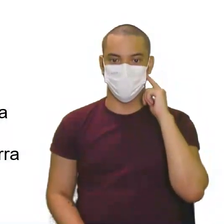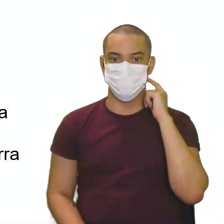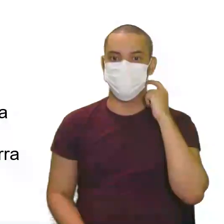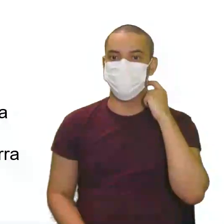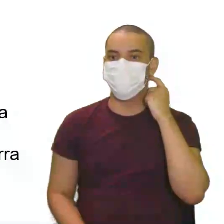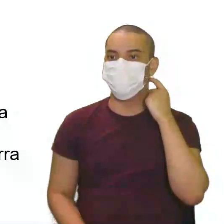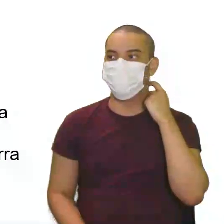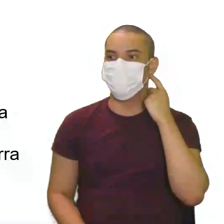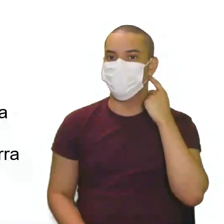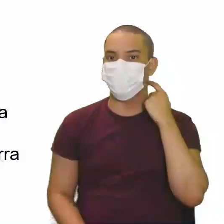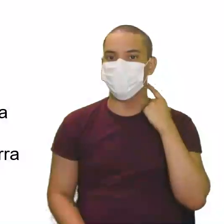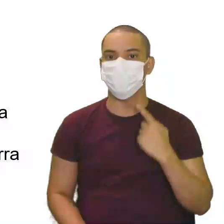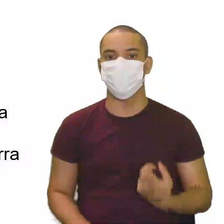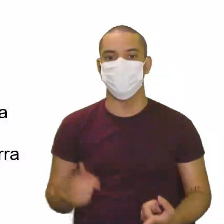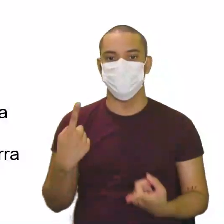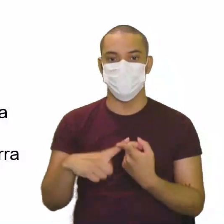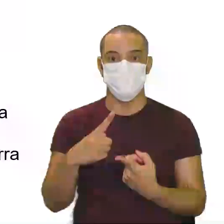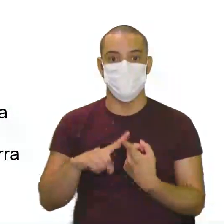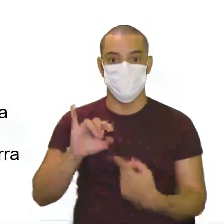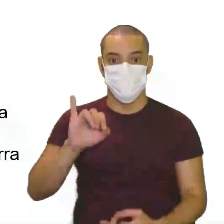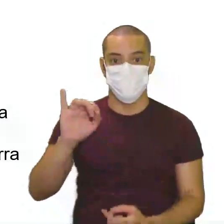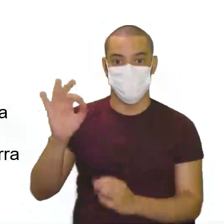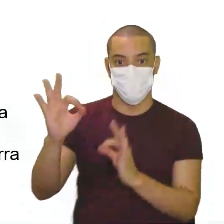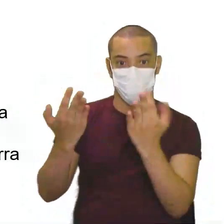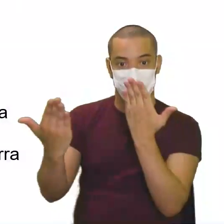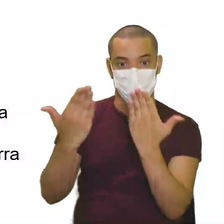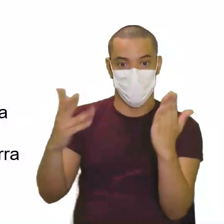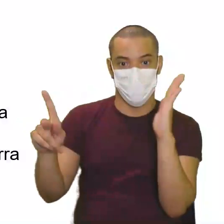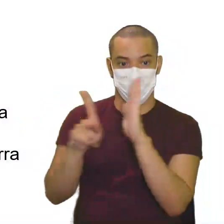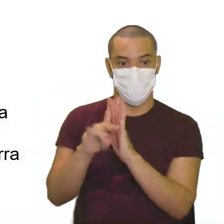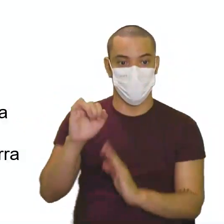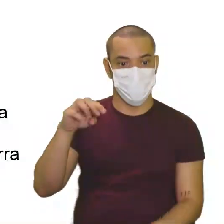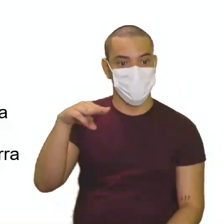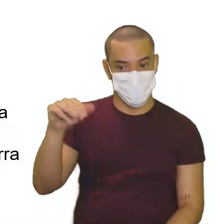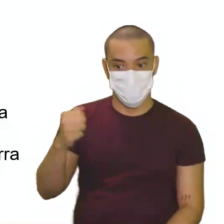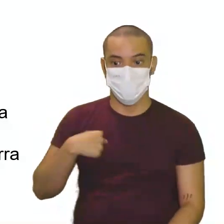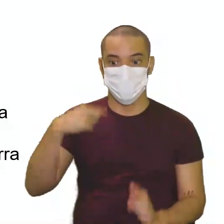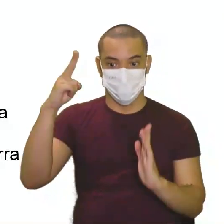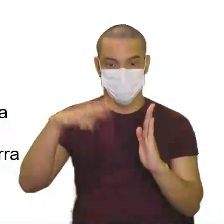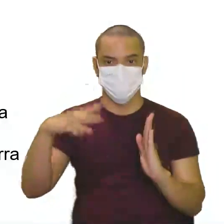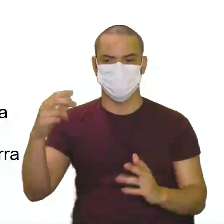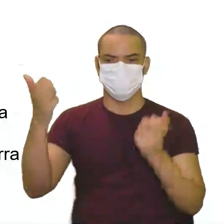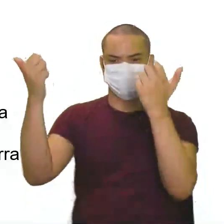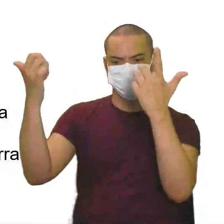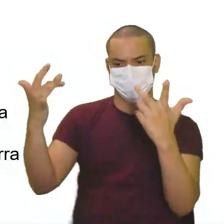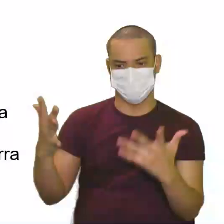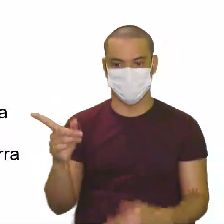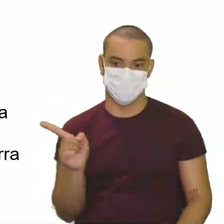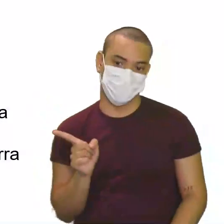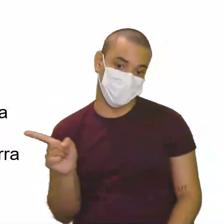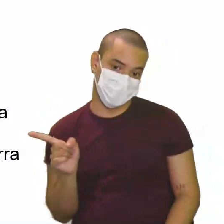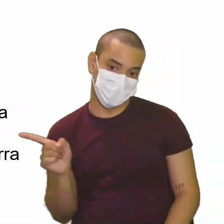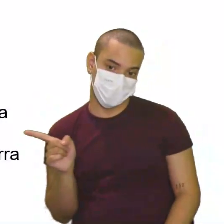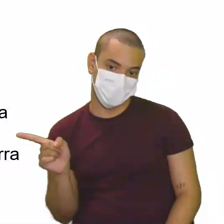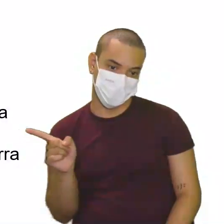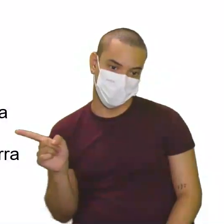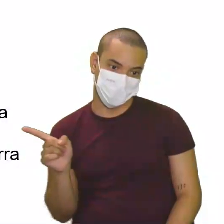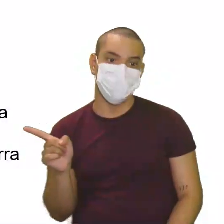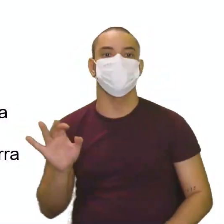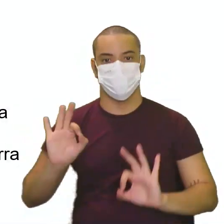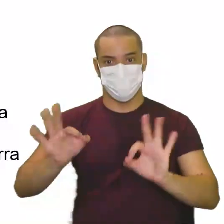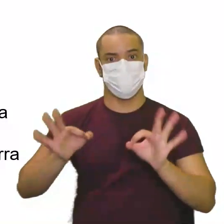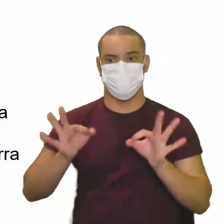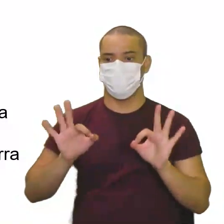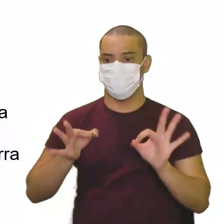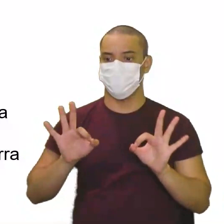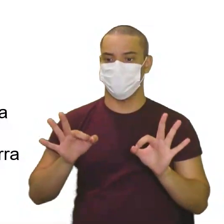Mimo aqui para fazer a comparação EA resposta certa como eu ligo para vocês com mais ênfase é a letra d a figura está